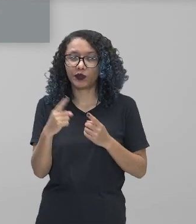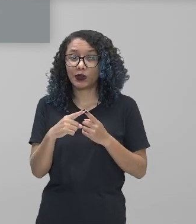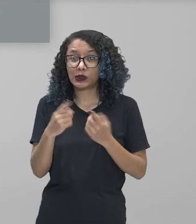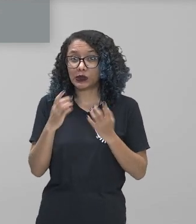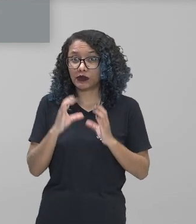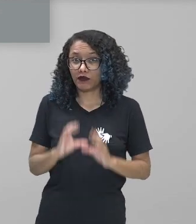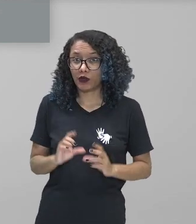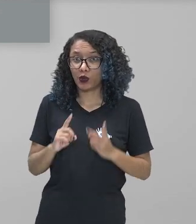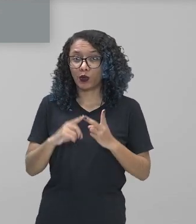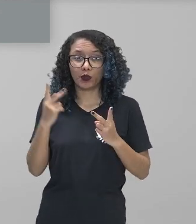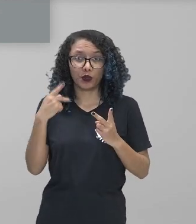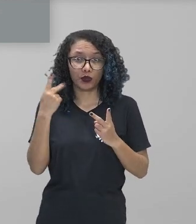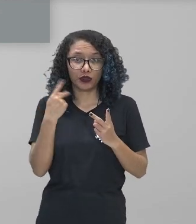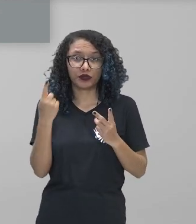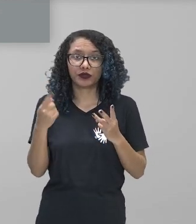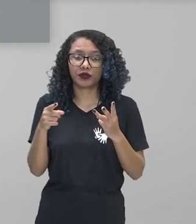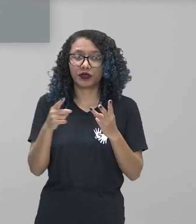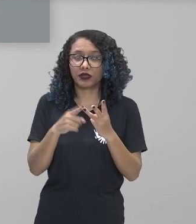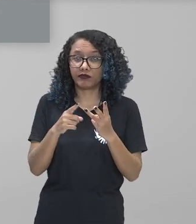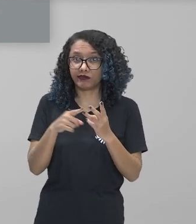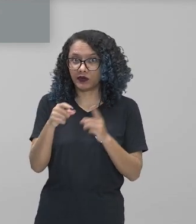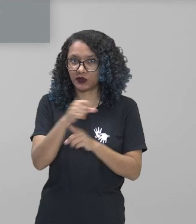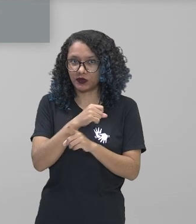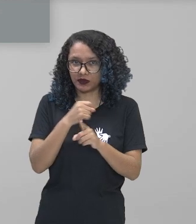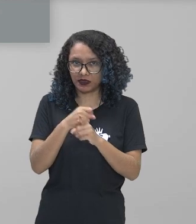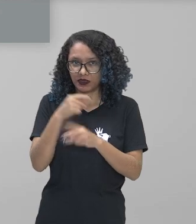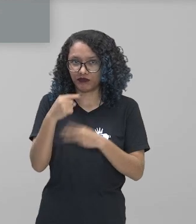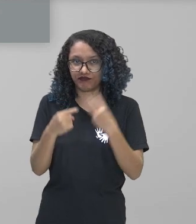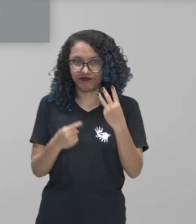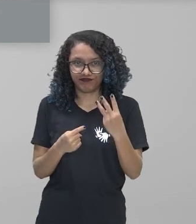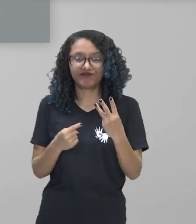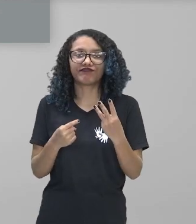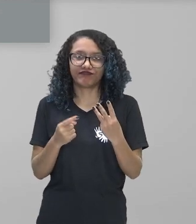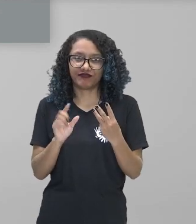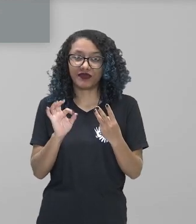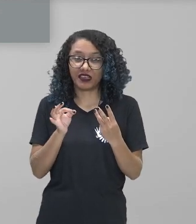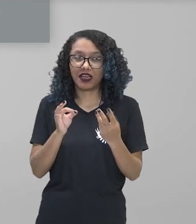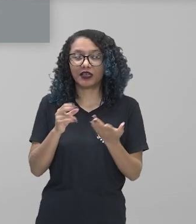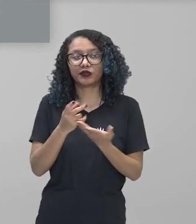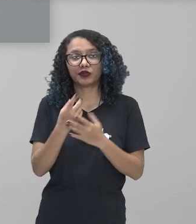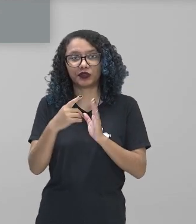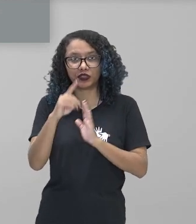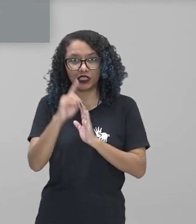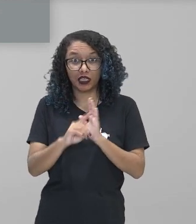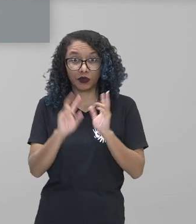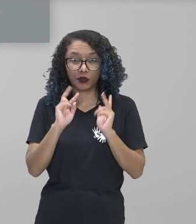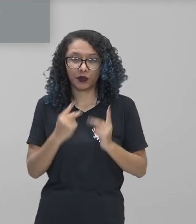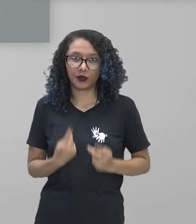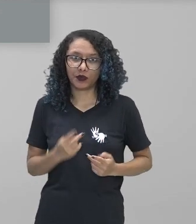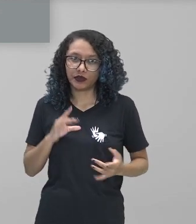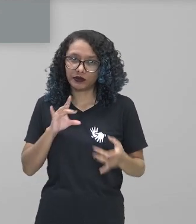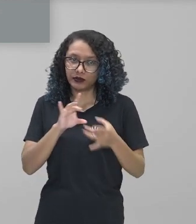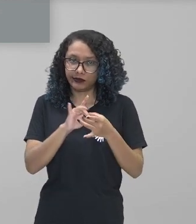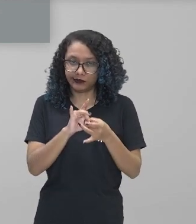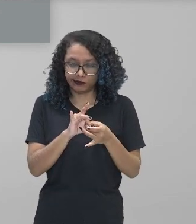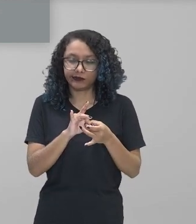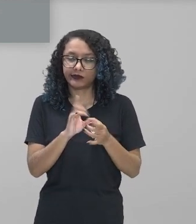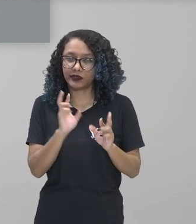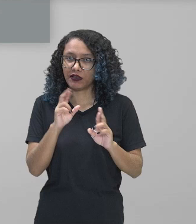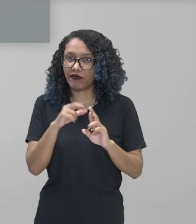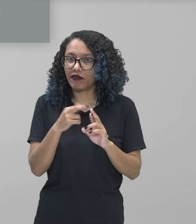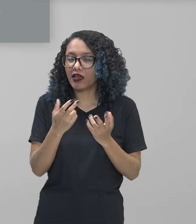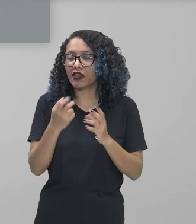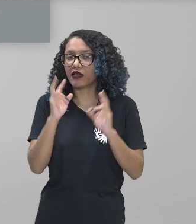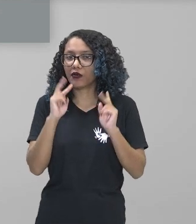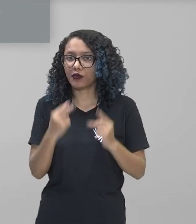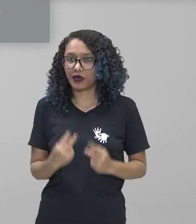direitos políticos, os direitos sociais, enfim, os direitos humanos, os direitos que estão ligados com o ser humano, que são